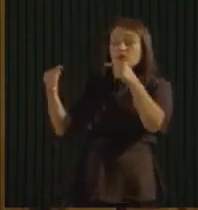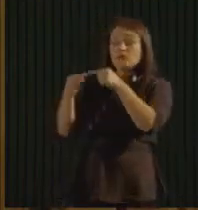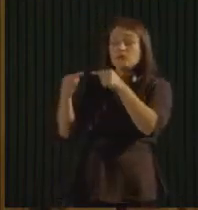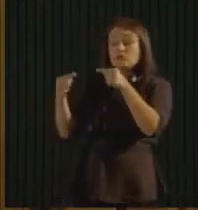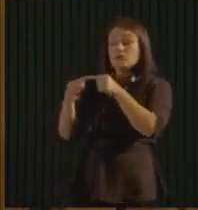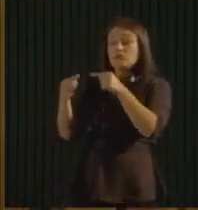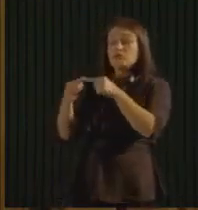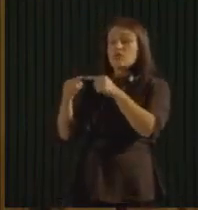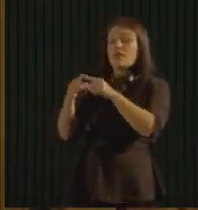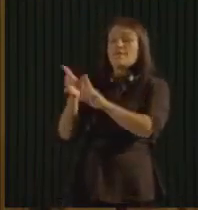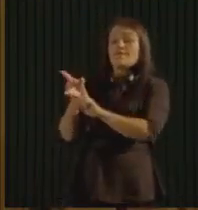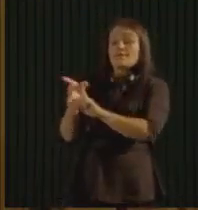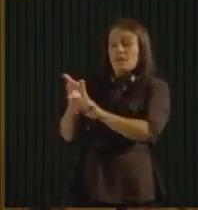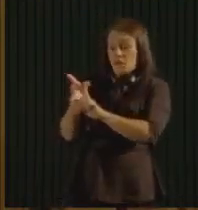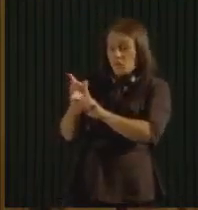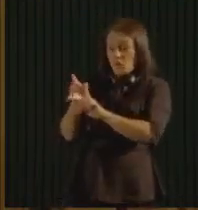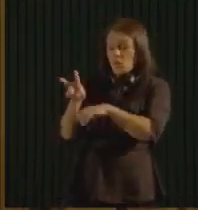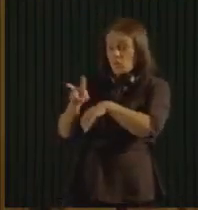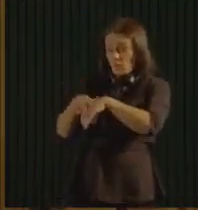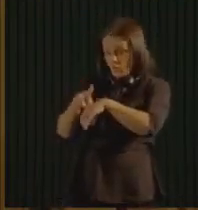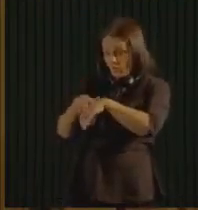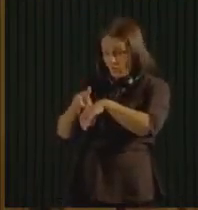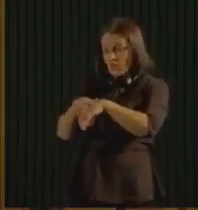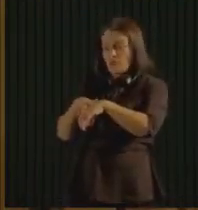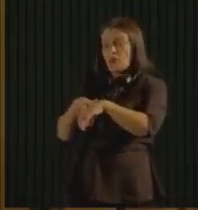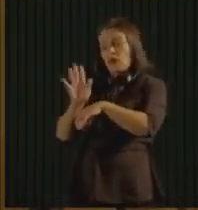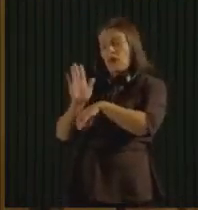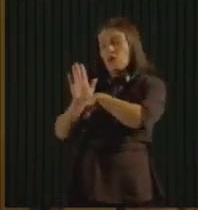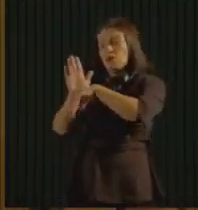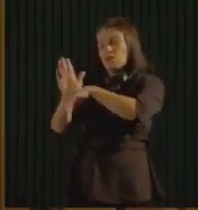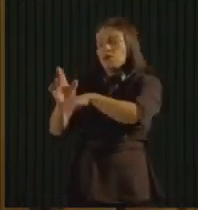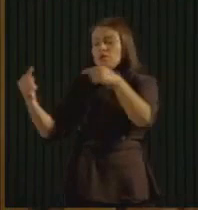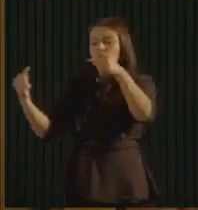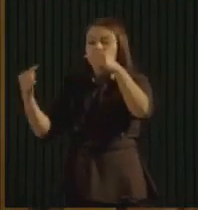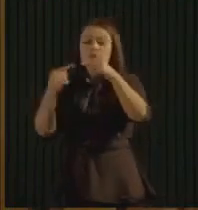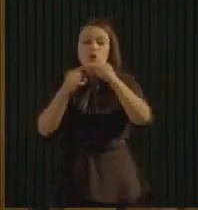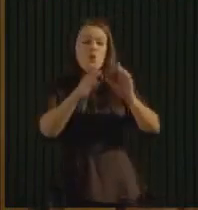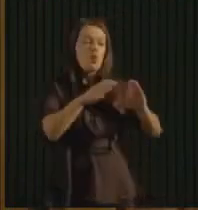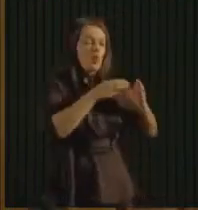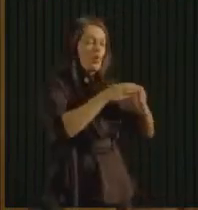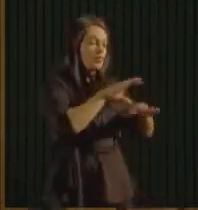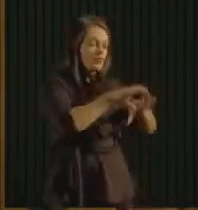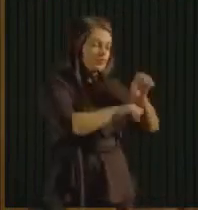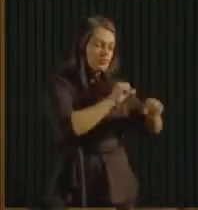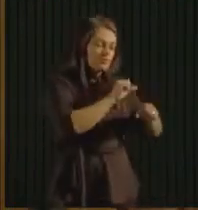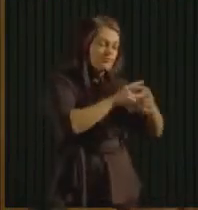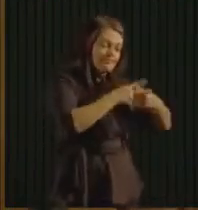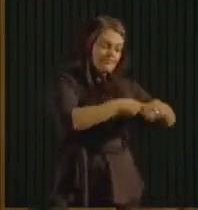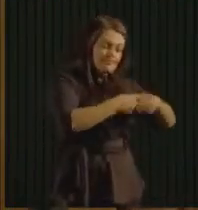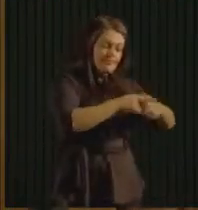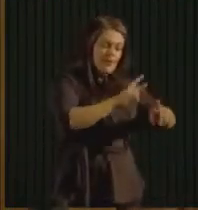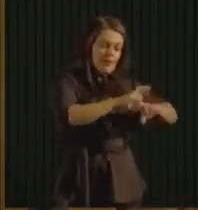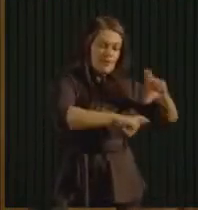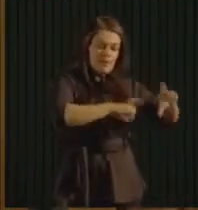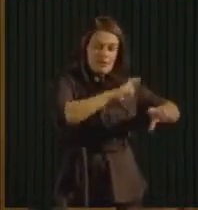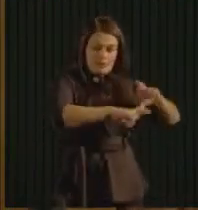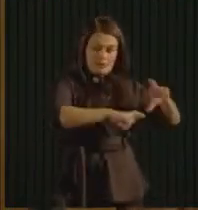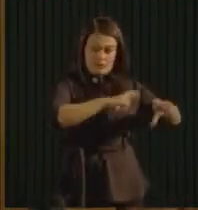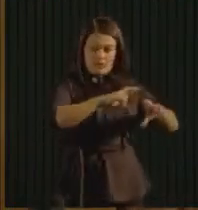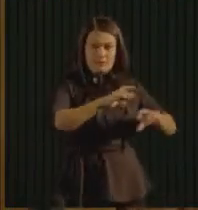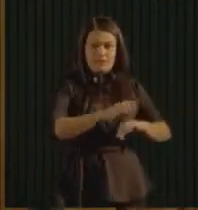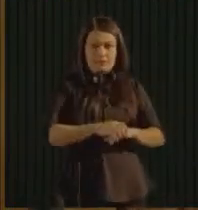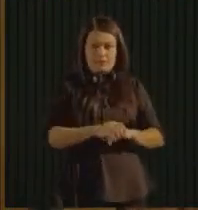política nacional, porque o vidro é 100% reciclável, mas o seu retorno para as fábricas